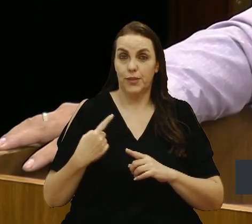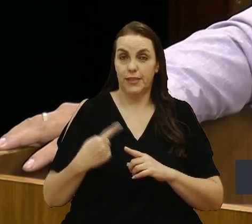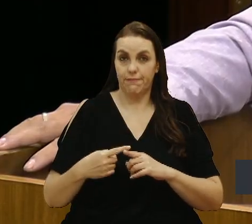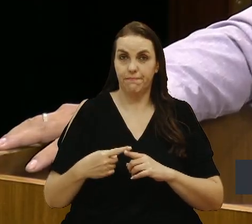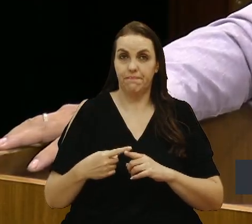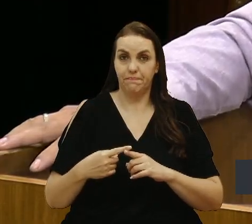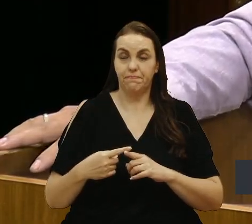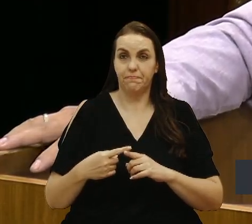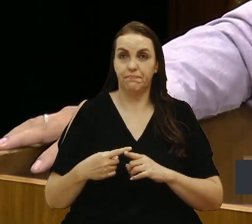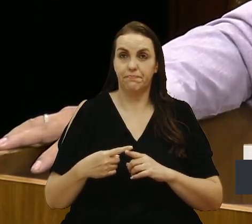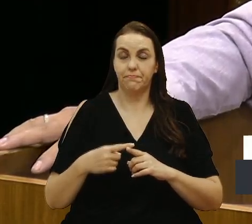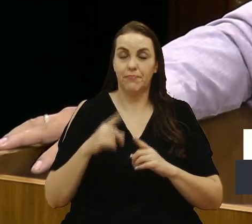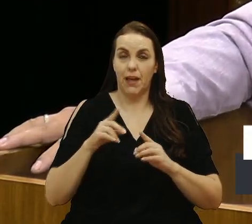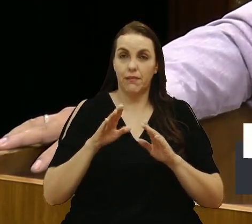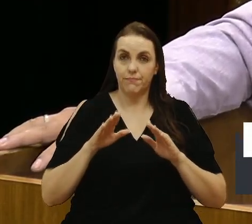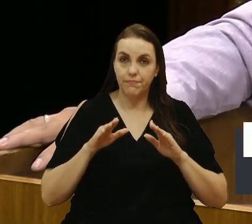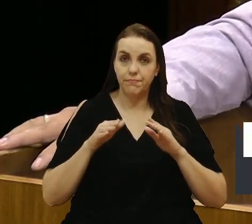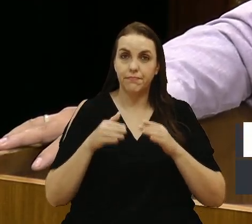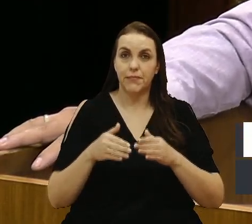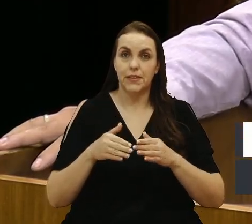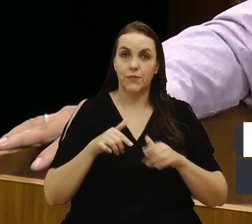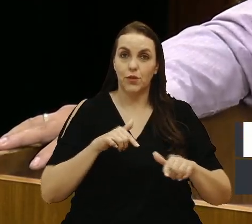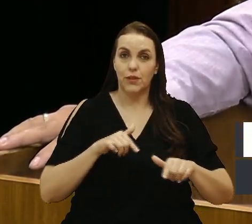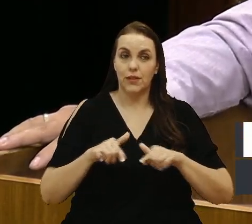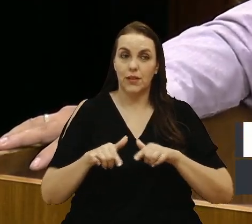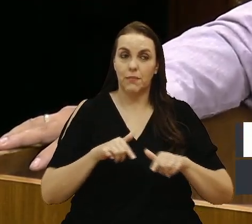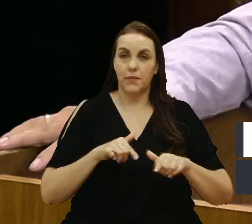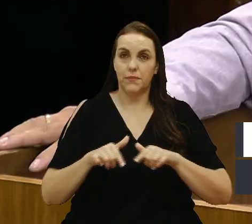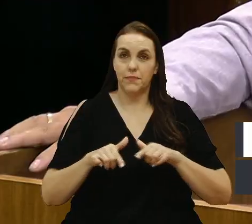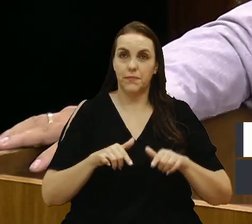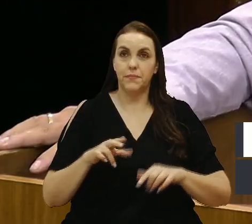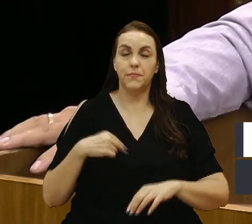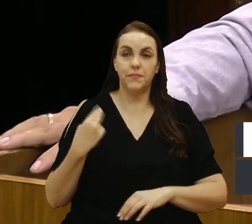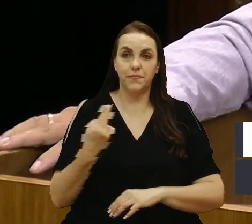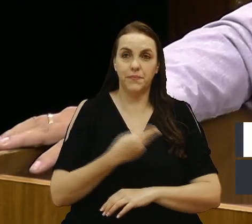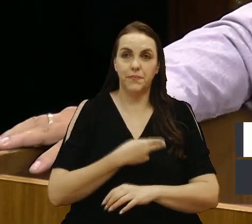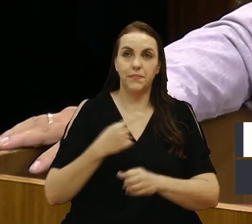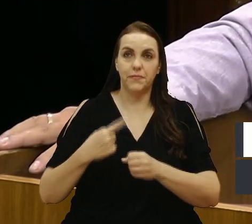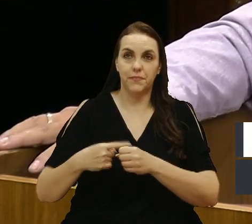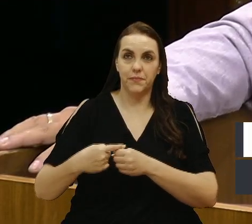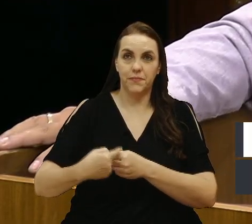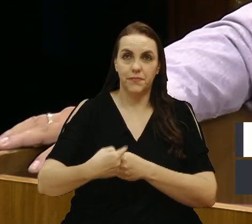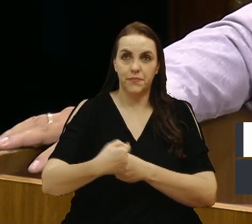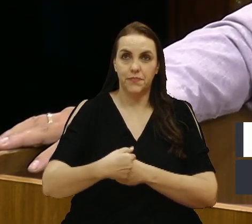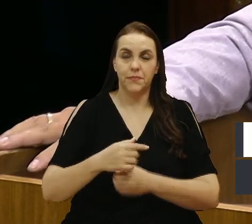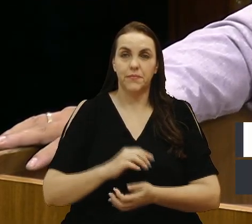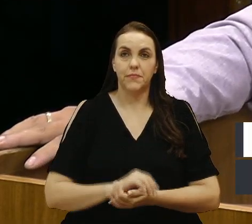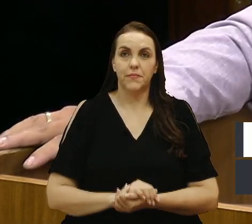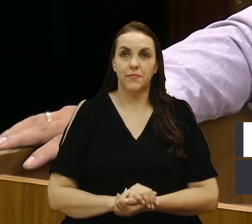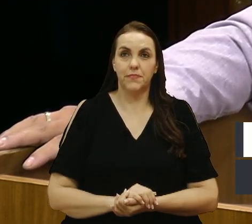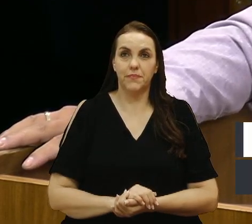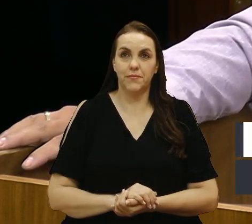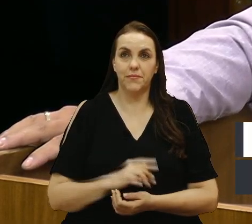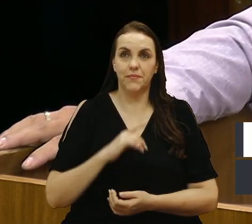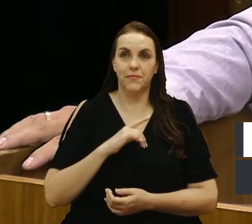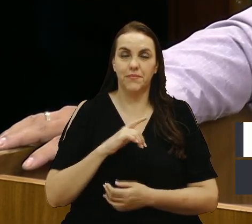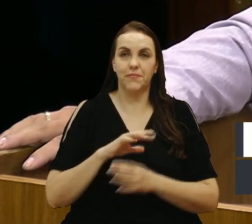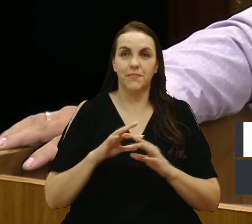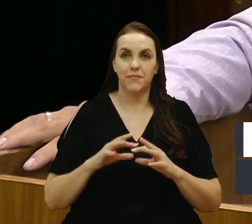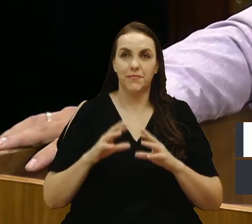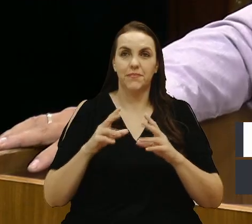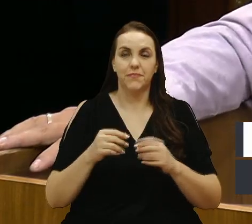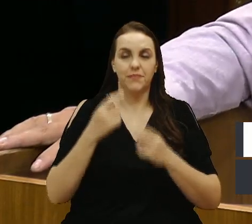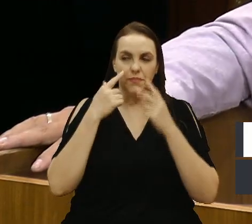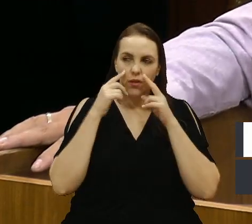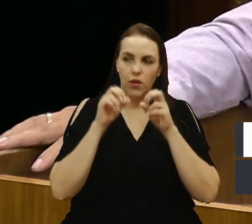trata exclusivamente dos trabalhadores da nossa cidade, e tudo para onde a gente olha, a gente